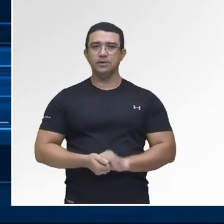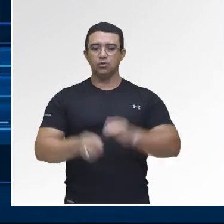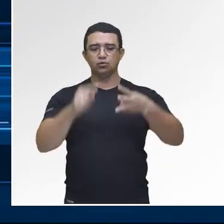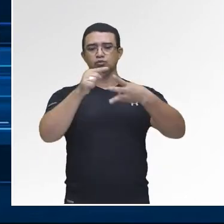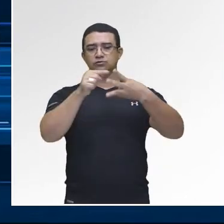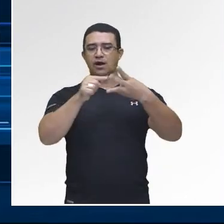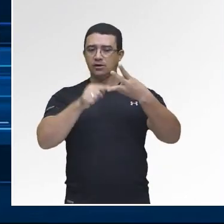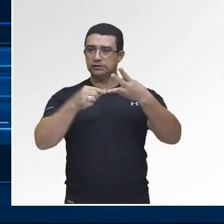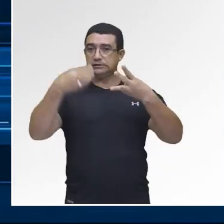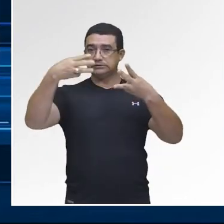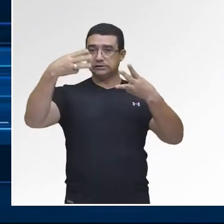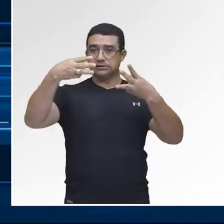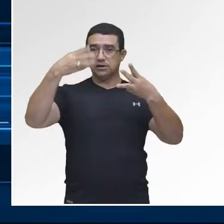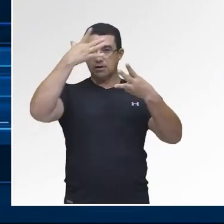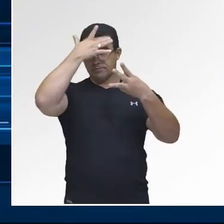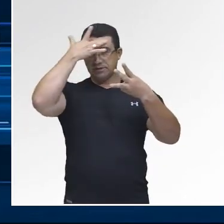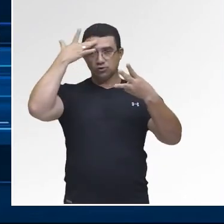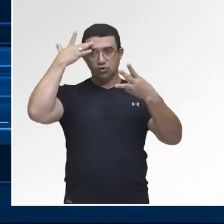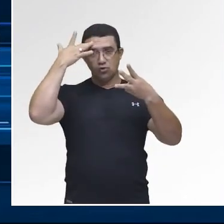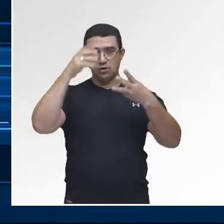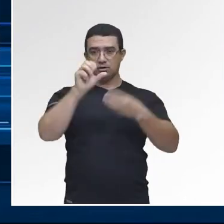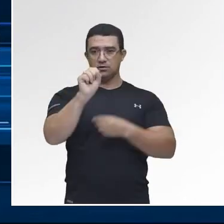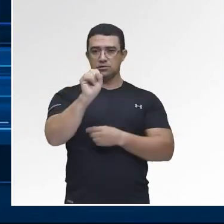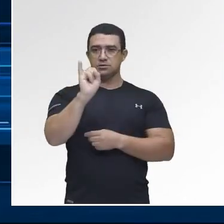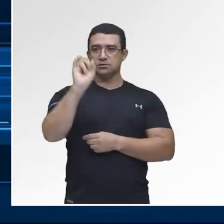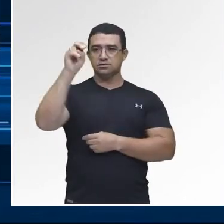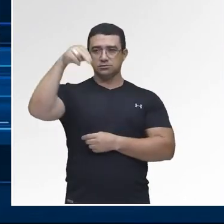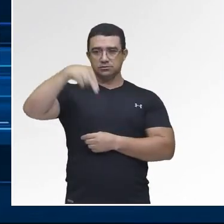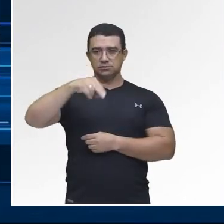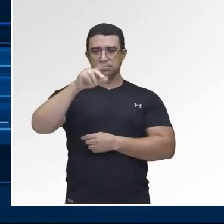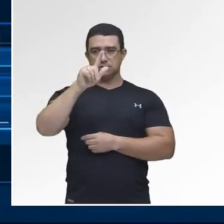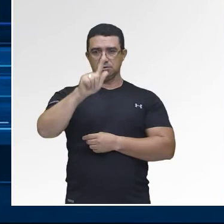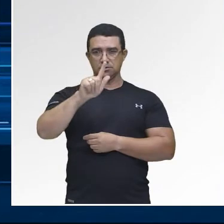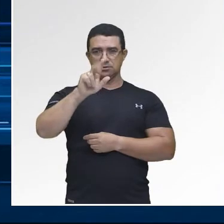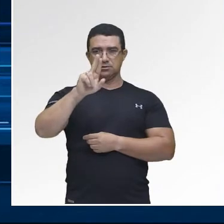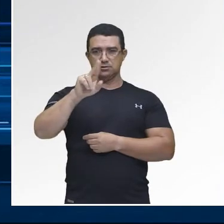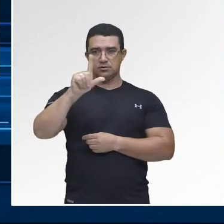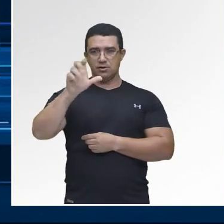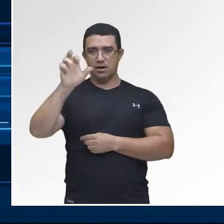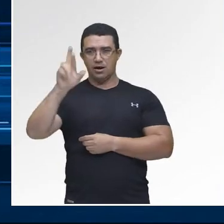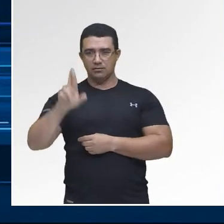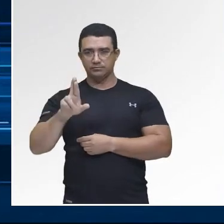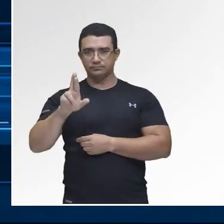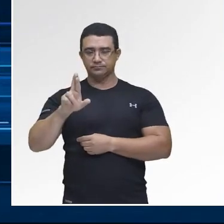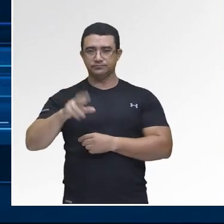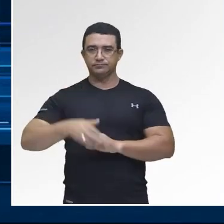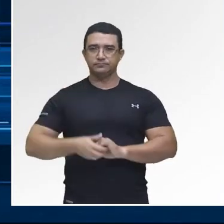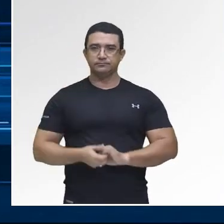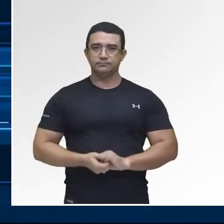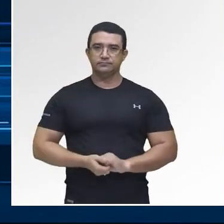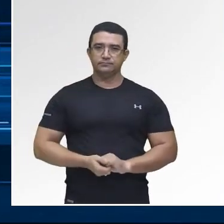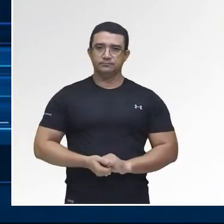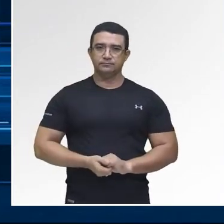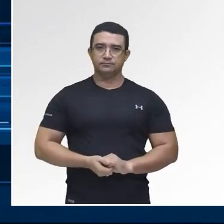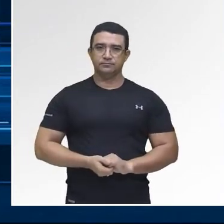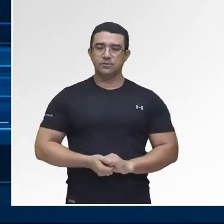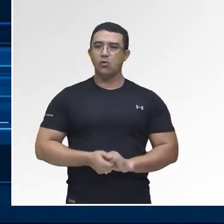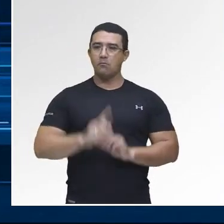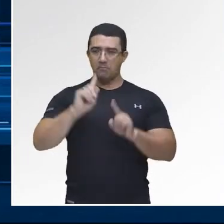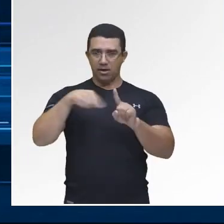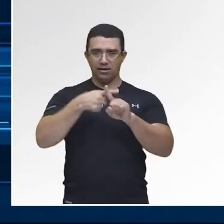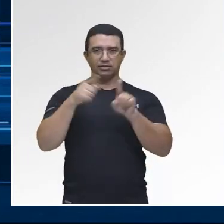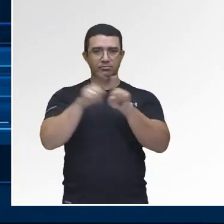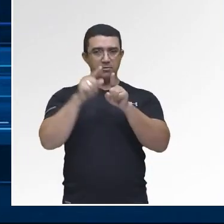e, portanto, o has vai estar na sequência, né? Então, it has not. O not, então, né,